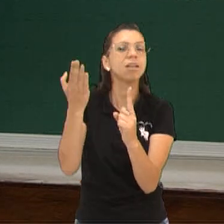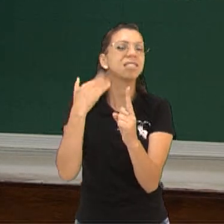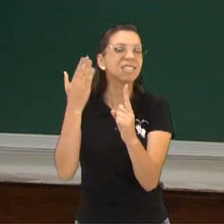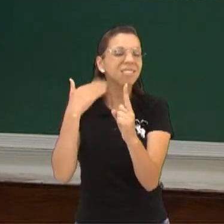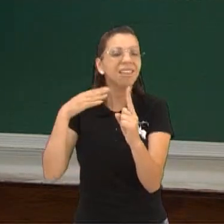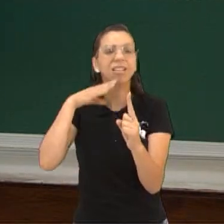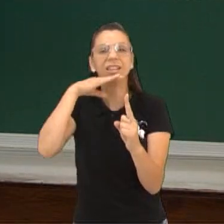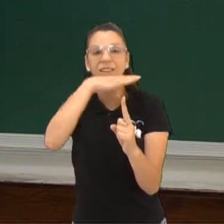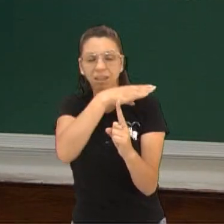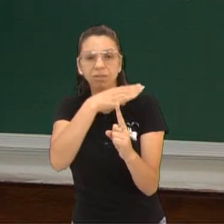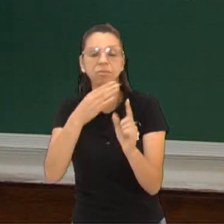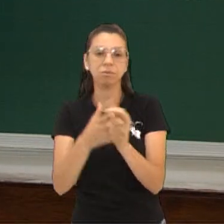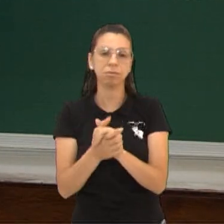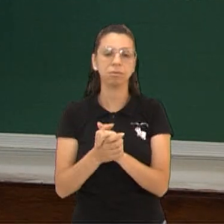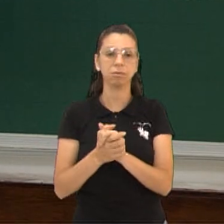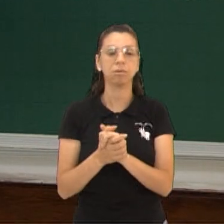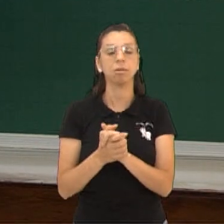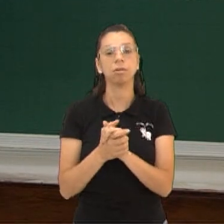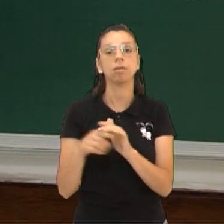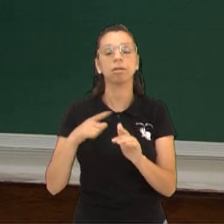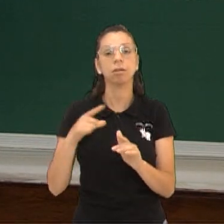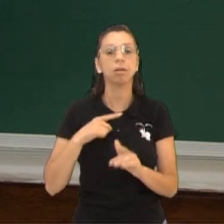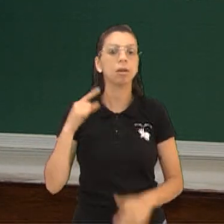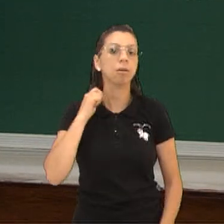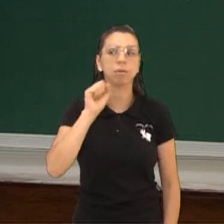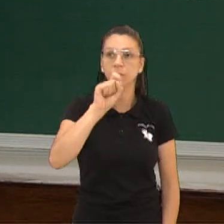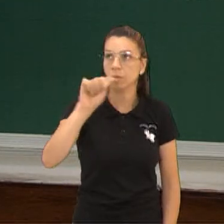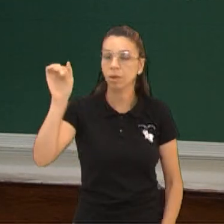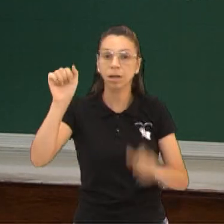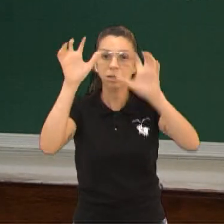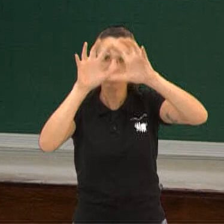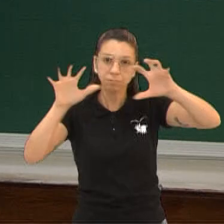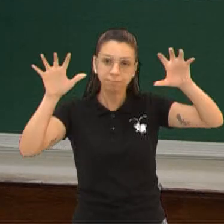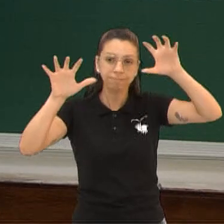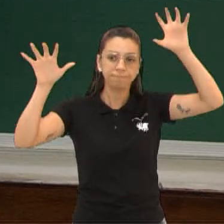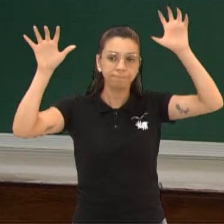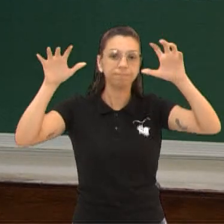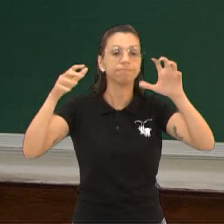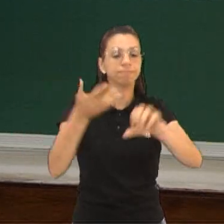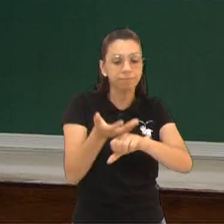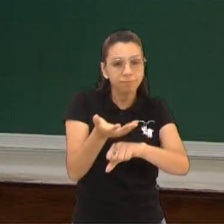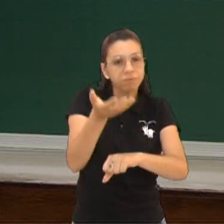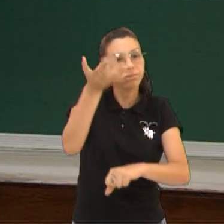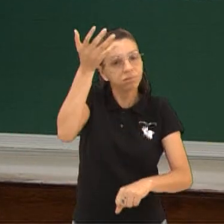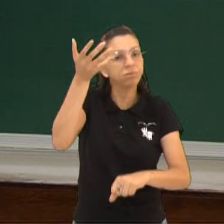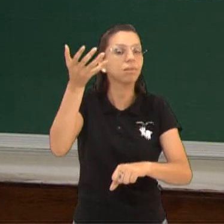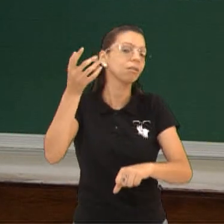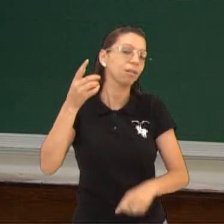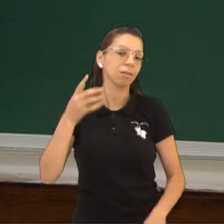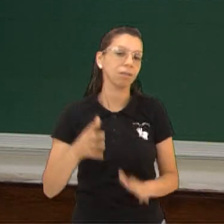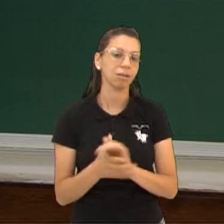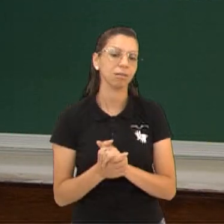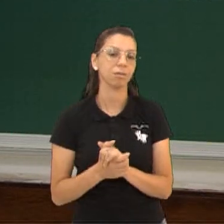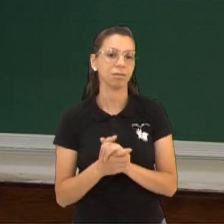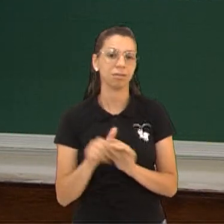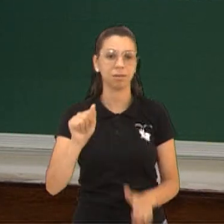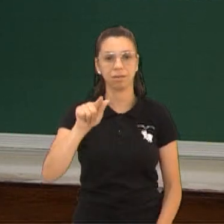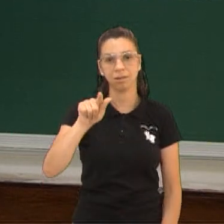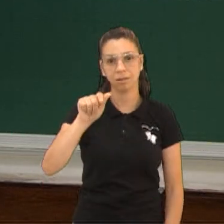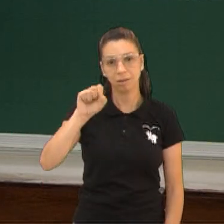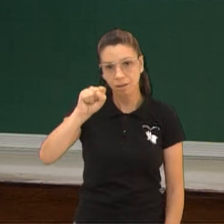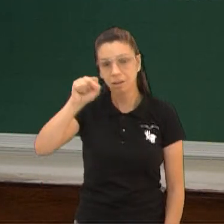é gerada por esses gases do efeito estufa. E o metano é um dos mais prejudiciais para gerar esse efeito. né? Ele